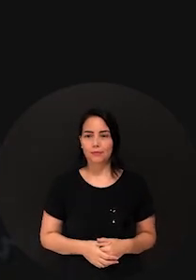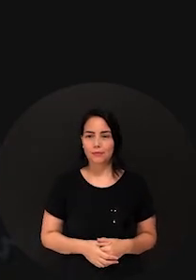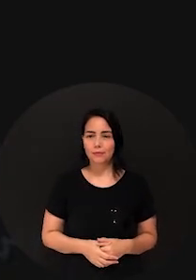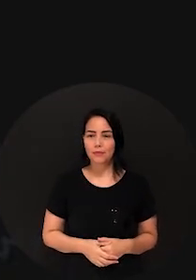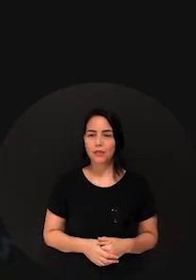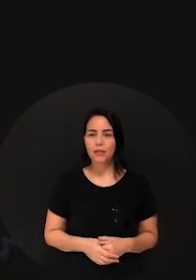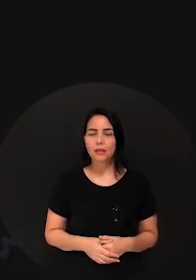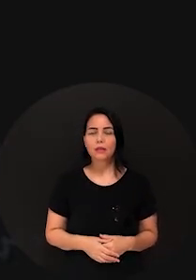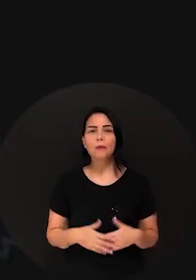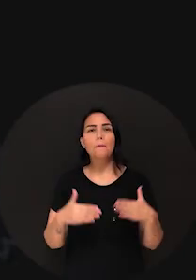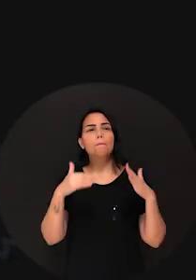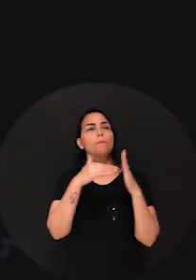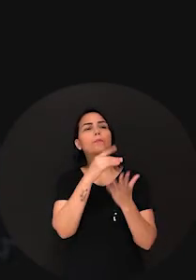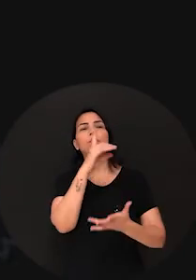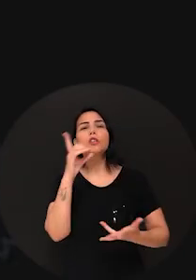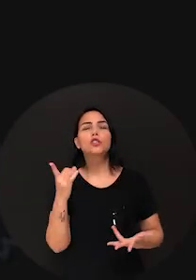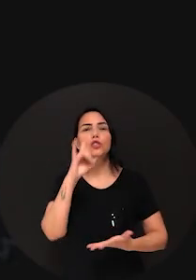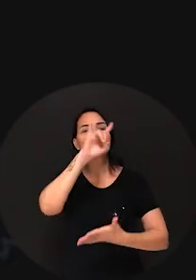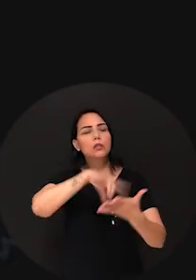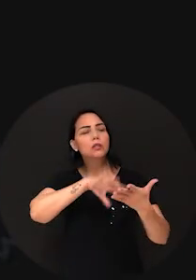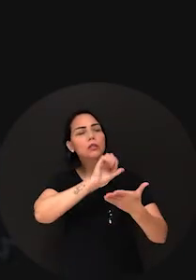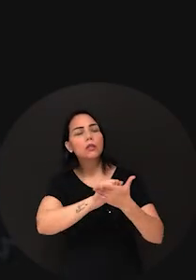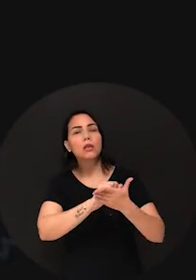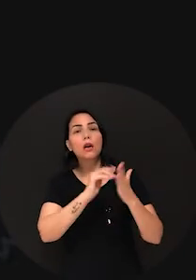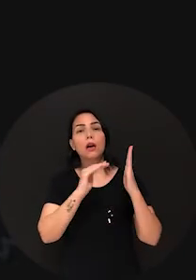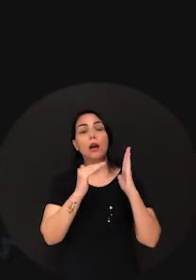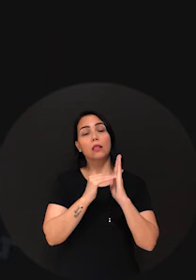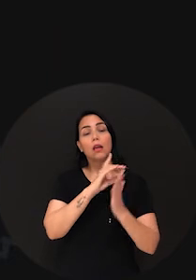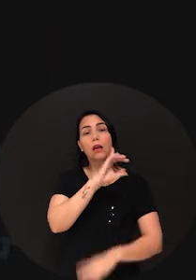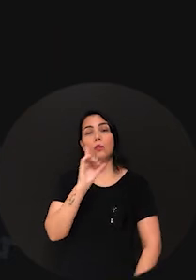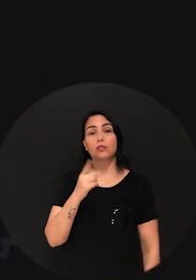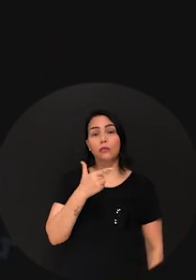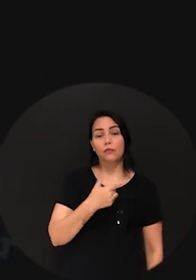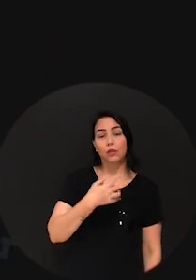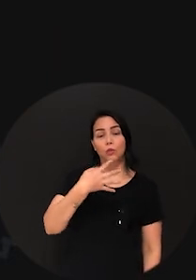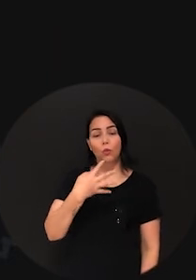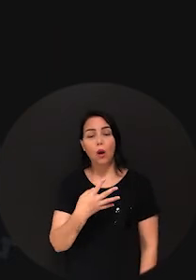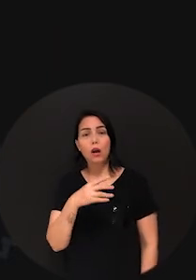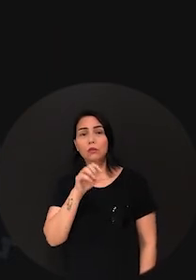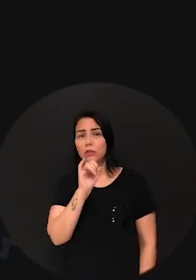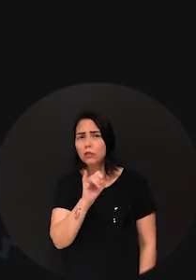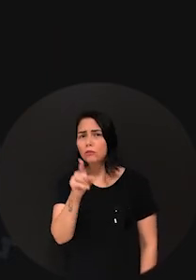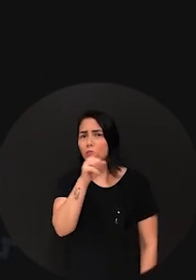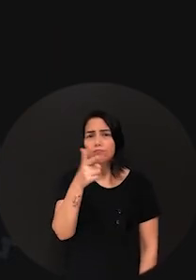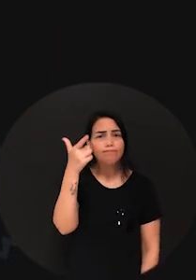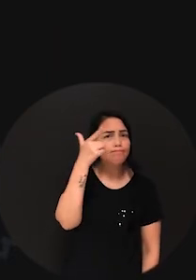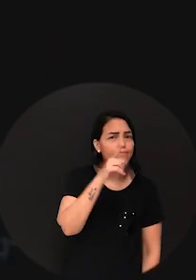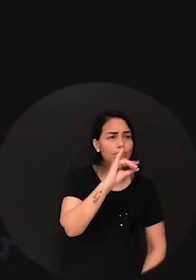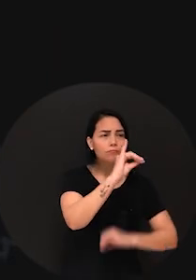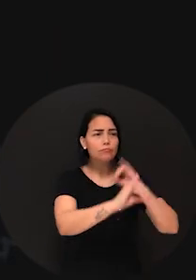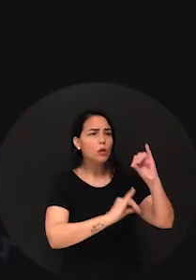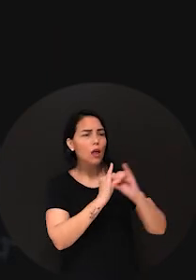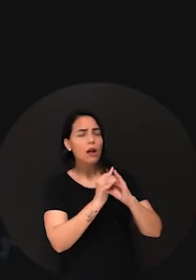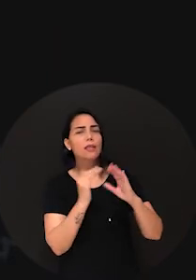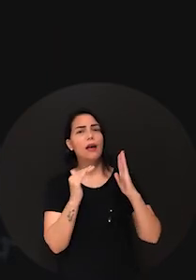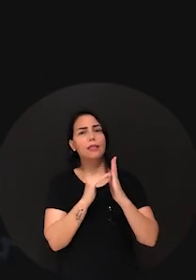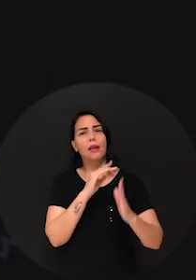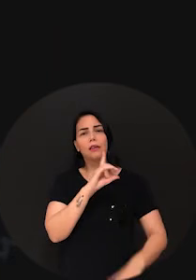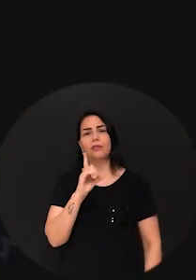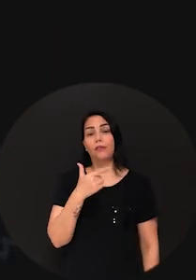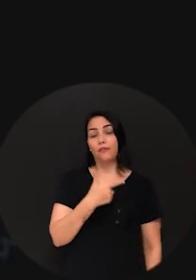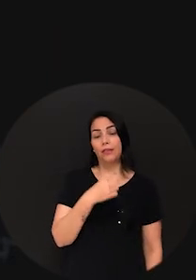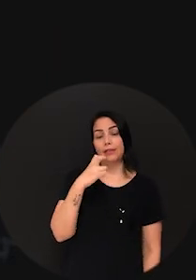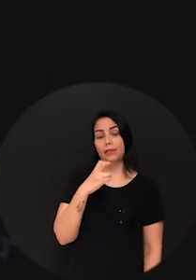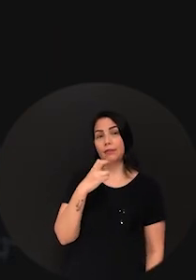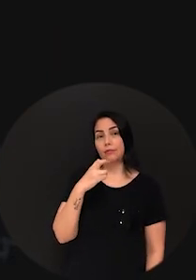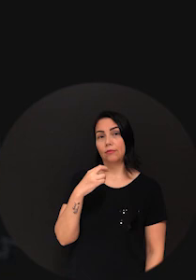Até que dia a inscrição? Até dia 24, ou no caso, quem não conseguir fazer no online, até o dia 25.